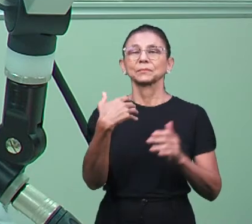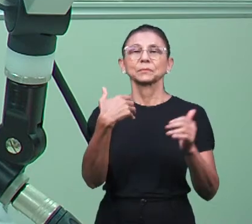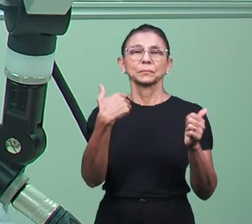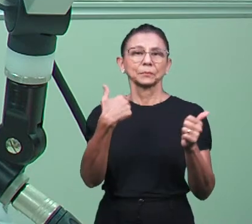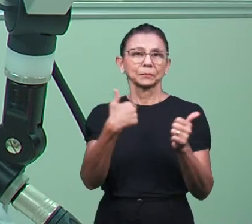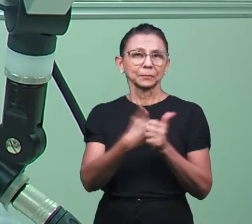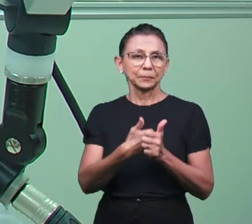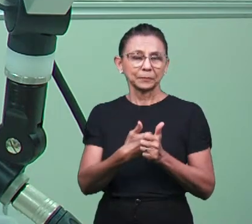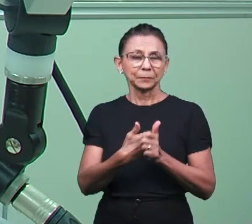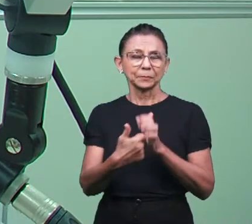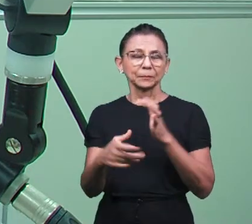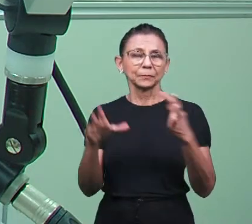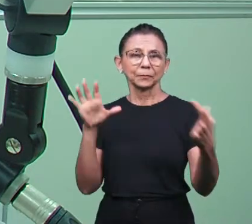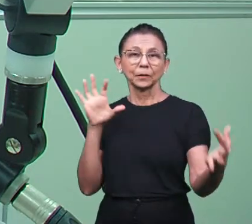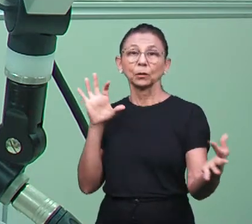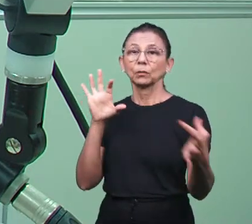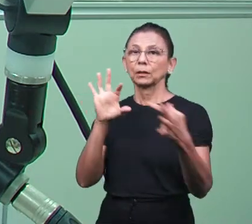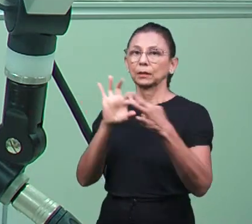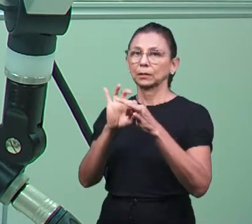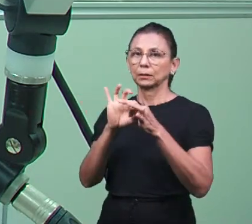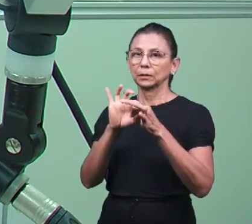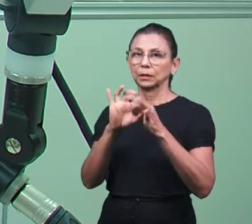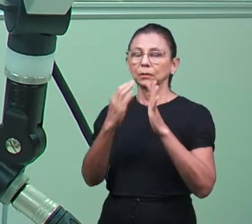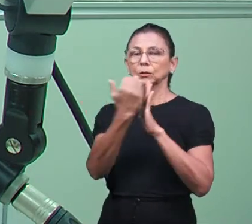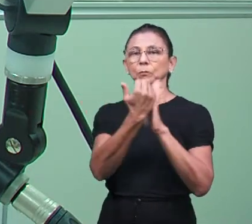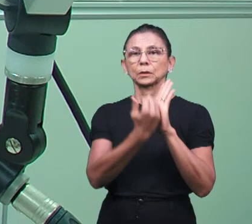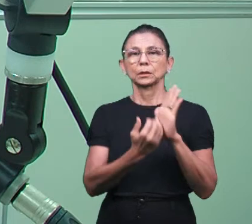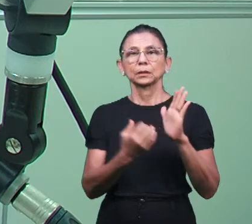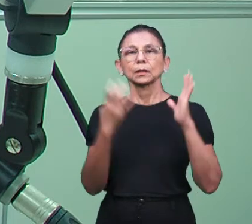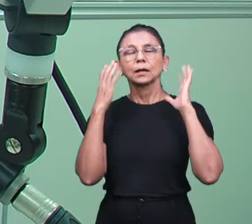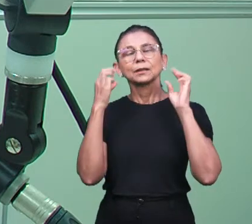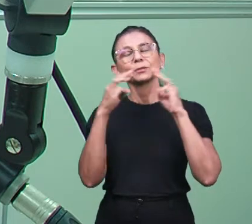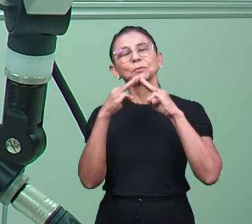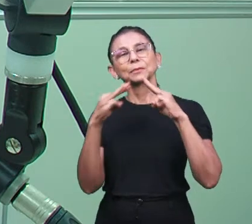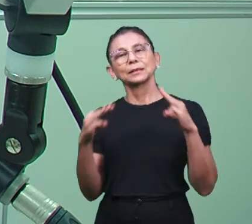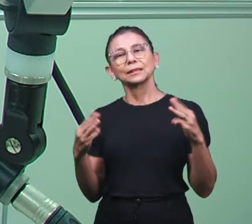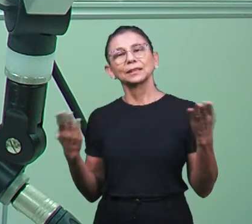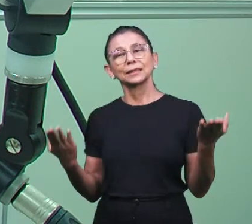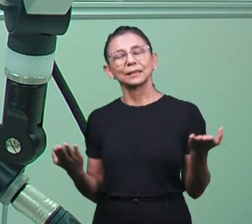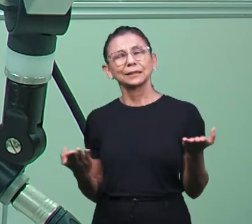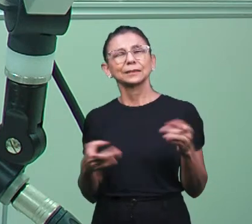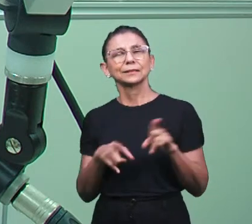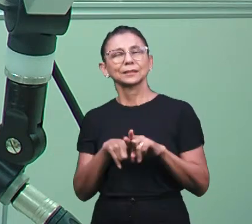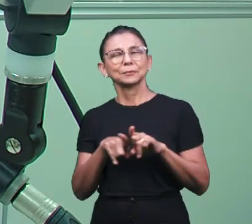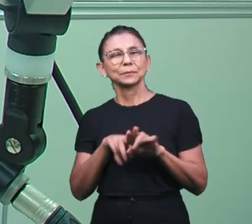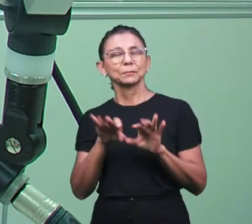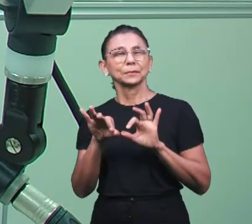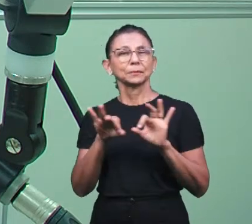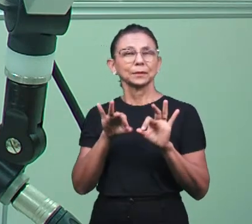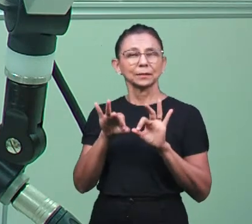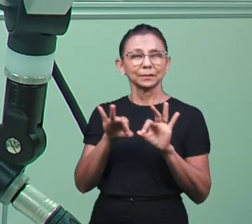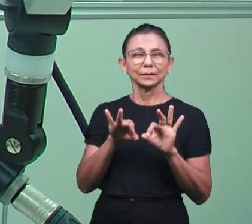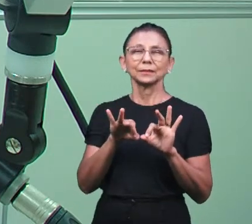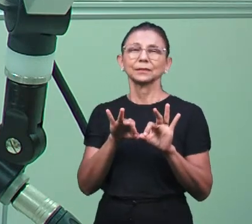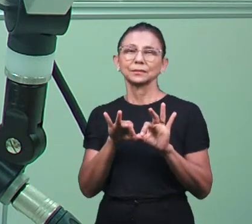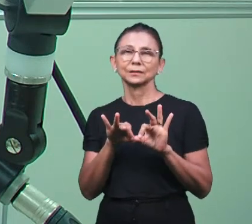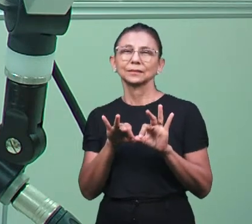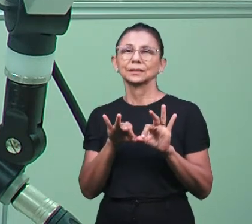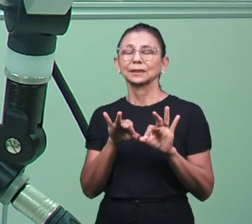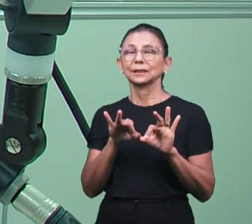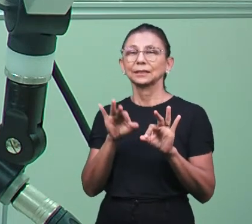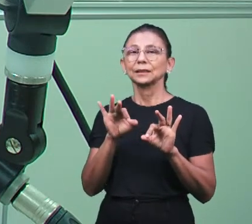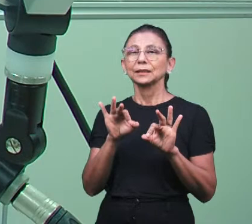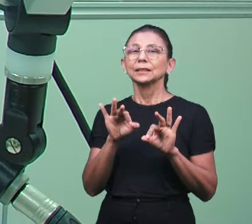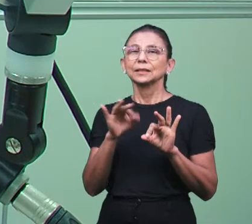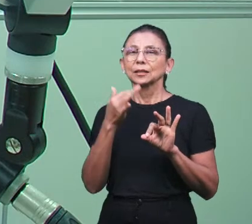está ligado com a gente aqui na programação da Rádio Manaim e já está se preparando para o culto daqui a pouquinho, né? Daqui a